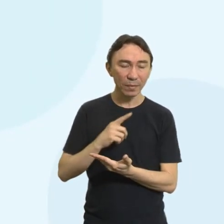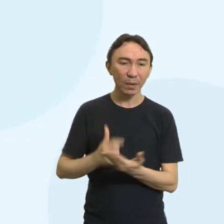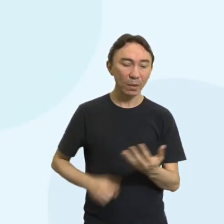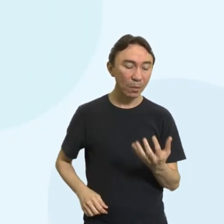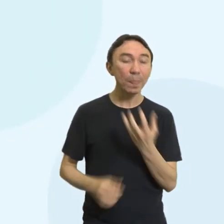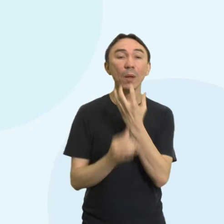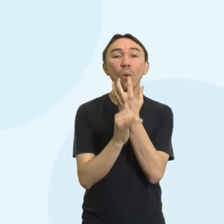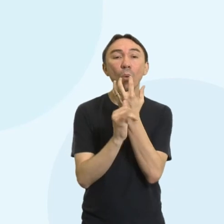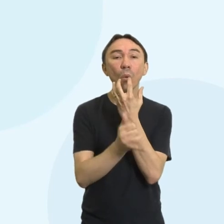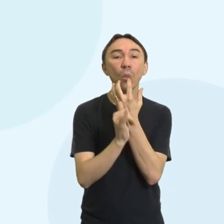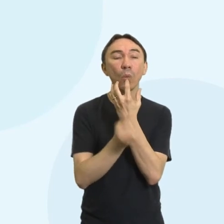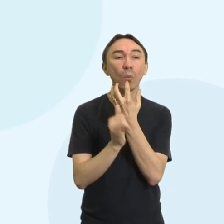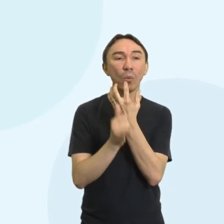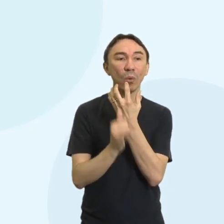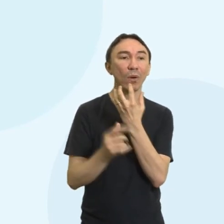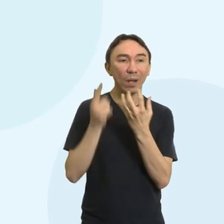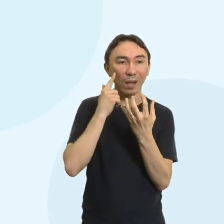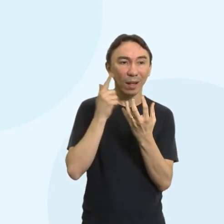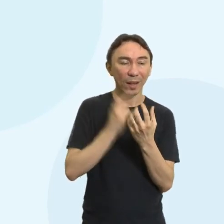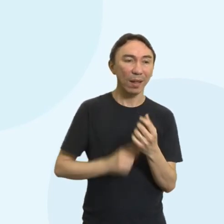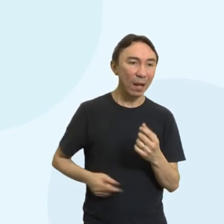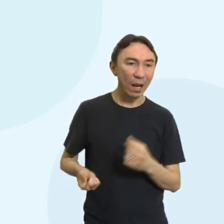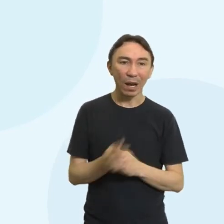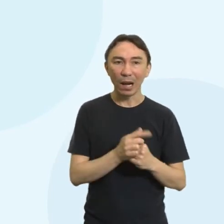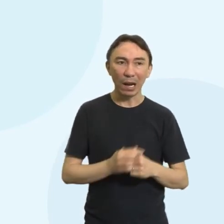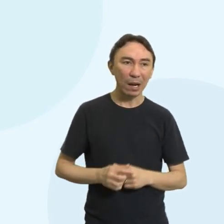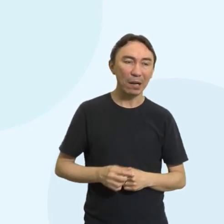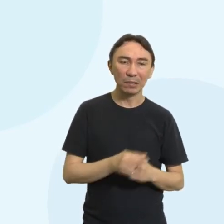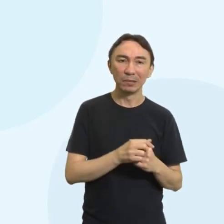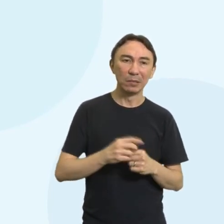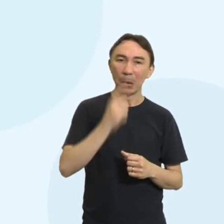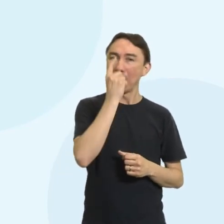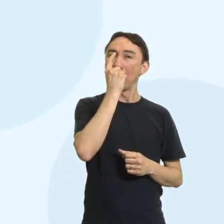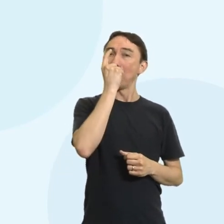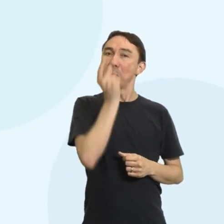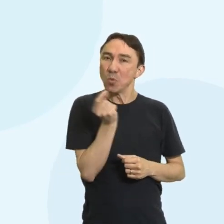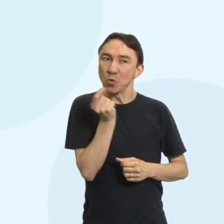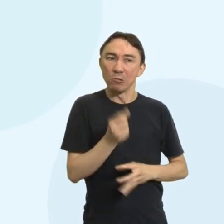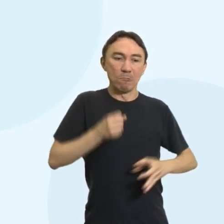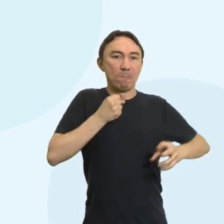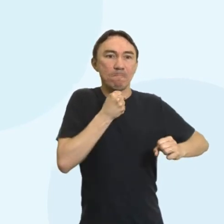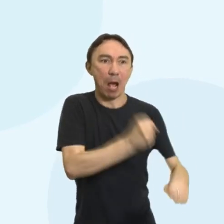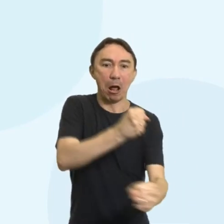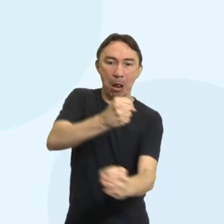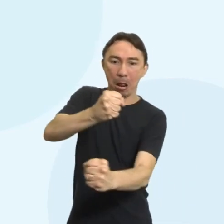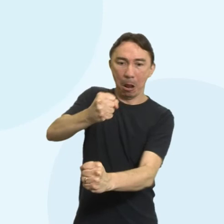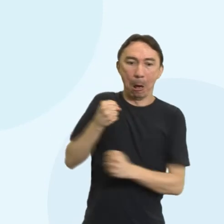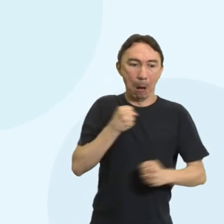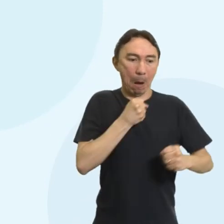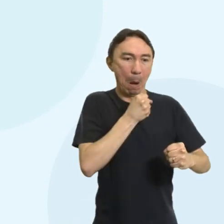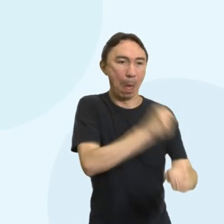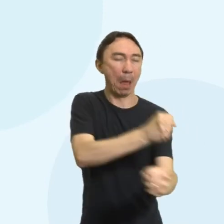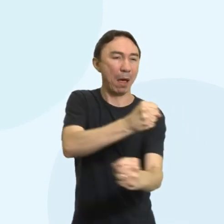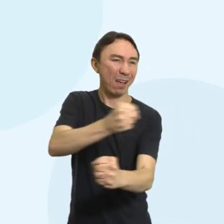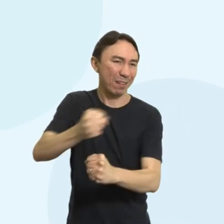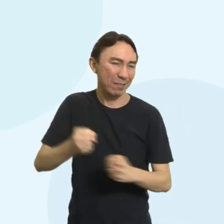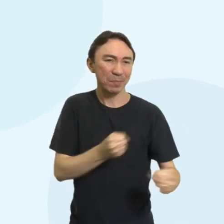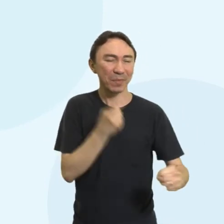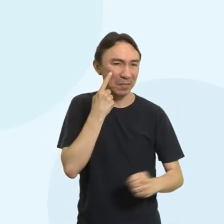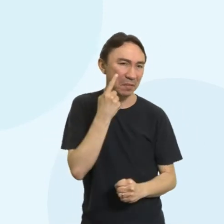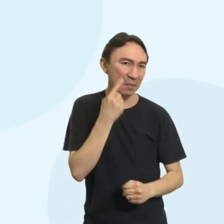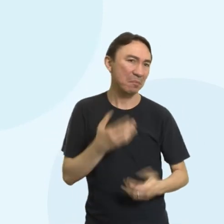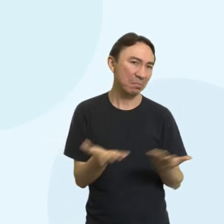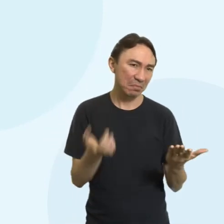Caldeirão, né? Vamos pensar aí numa turma para trabalhar, que pode ser do 3º ao